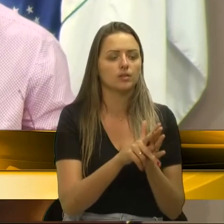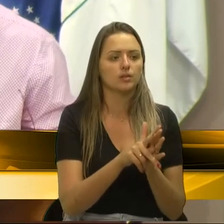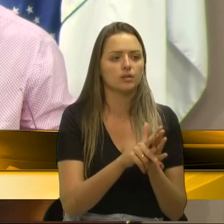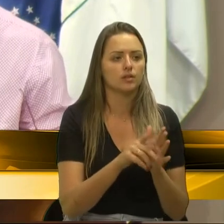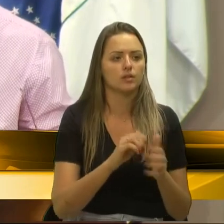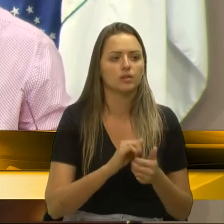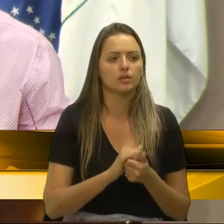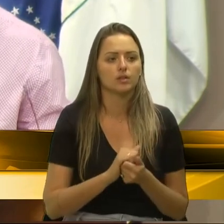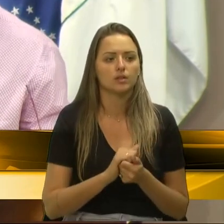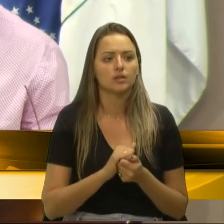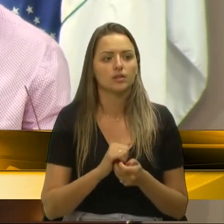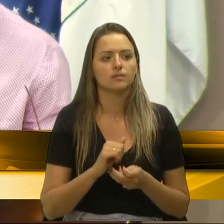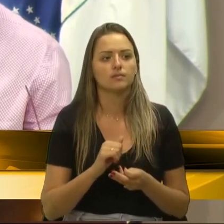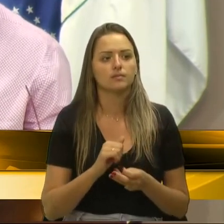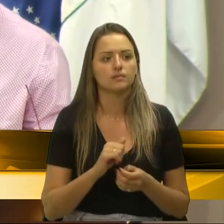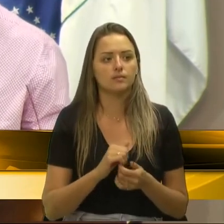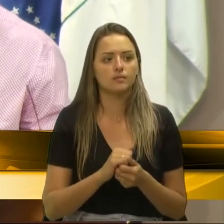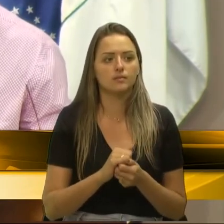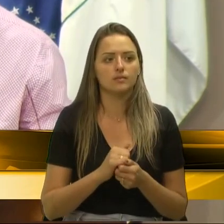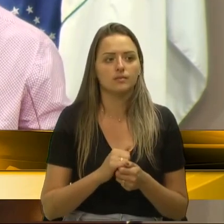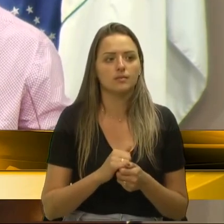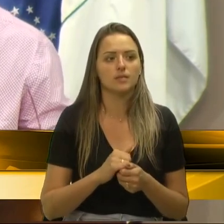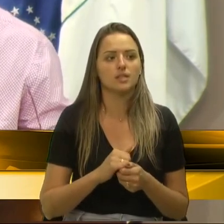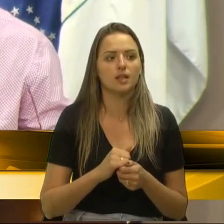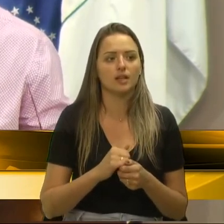dia a dia da nossa cidade?